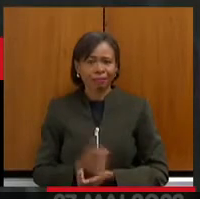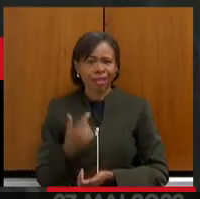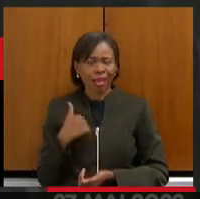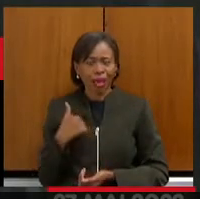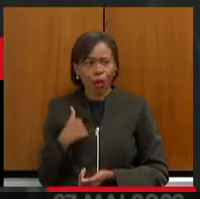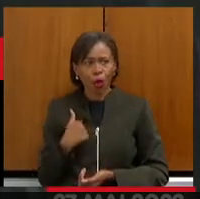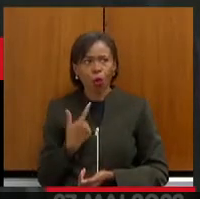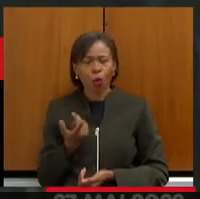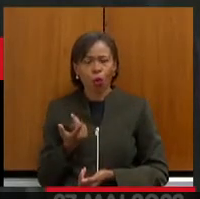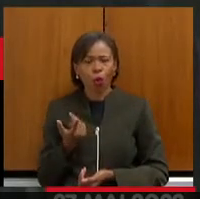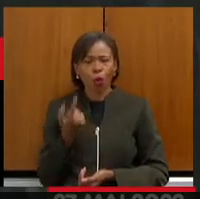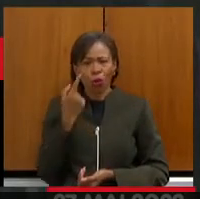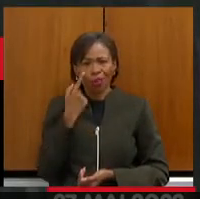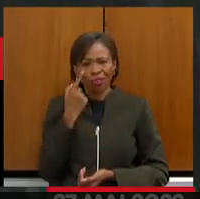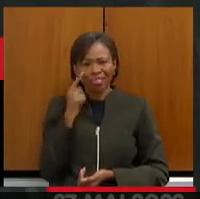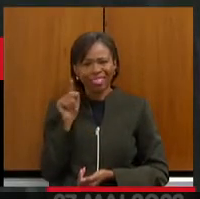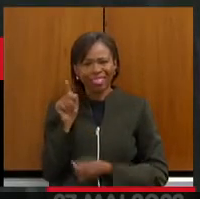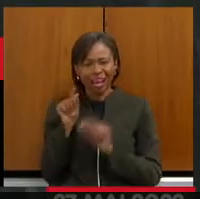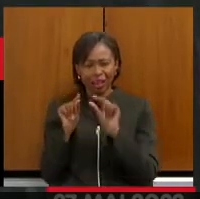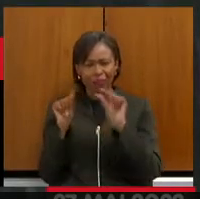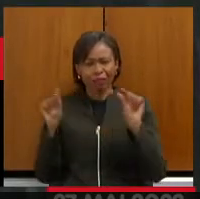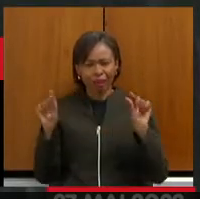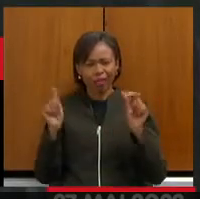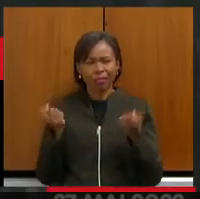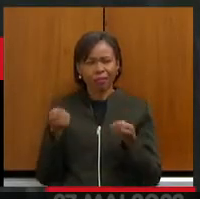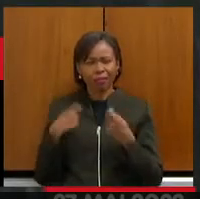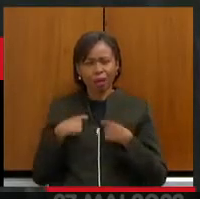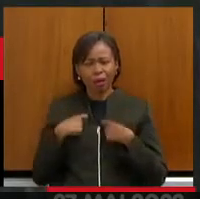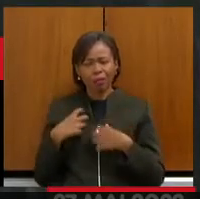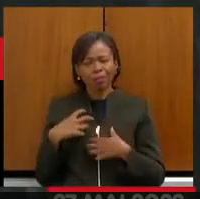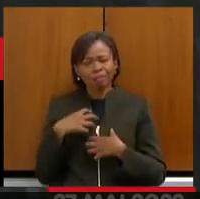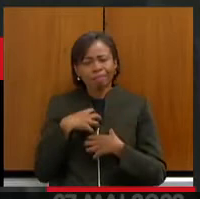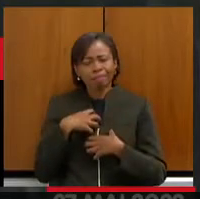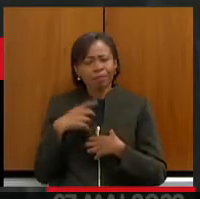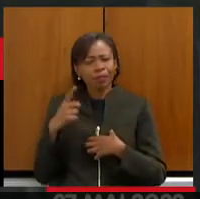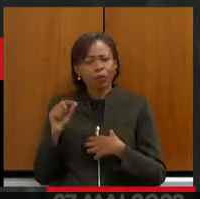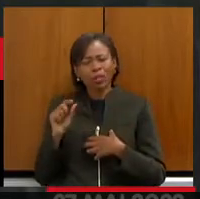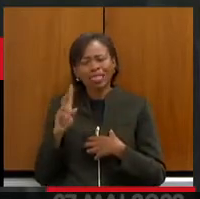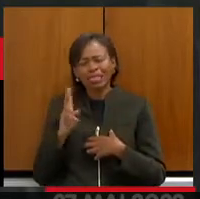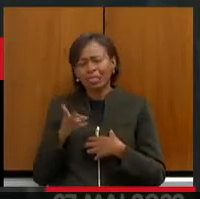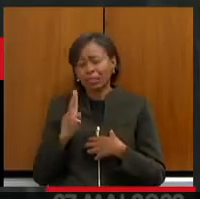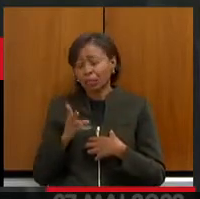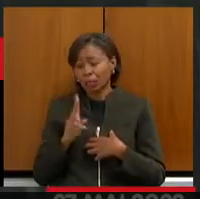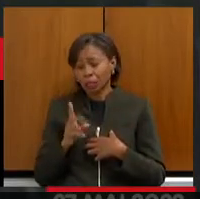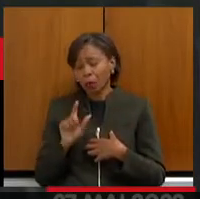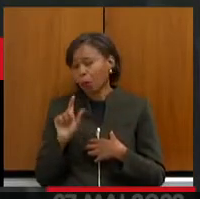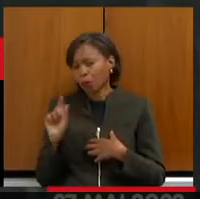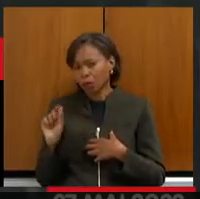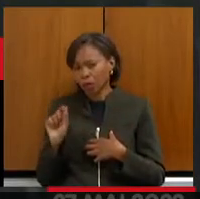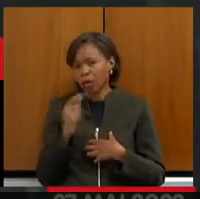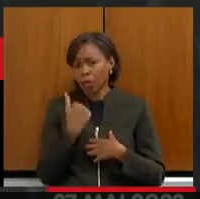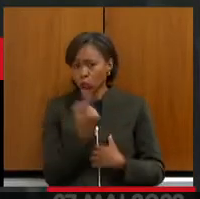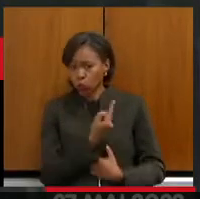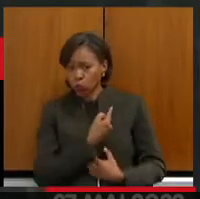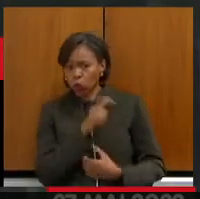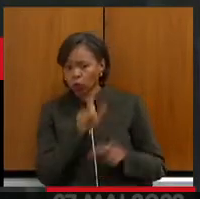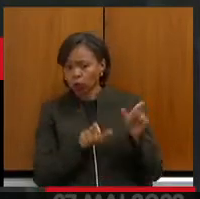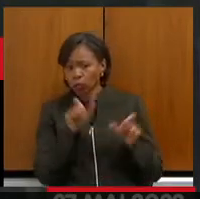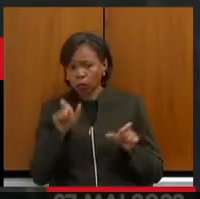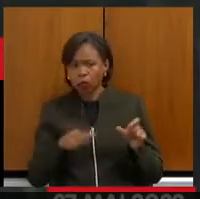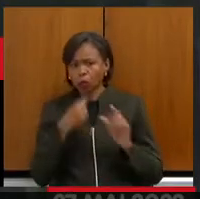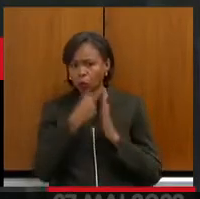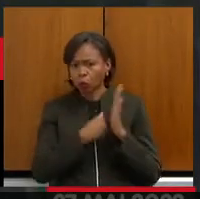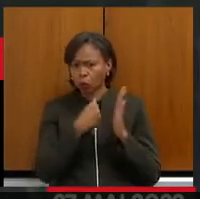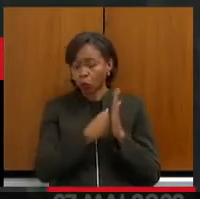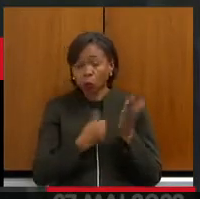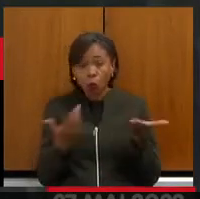frase que ela me despertou uma questão recorrente a gente que luta o